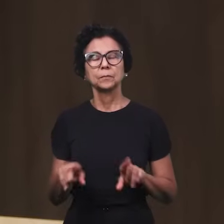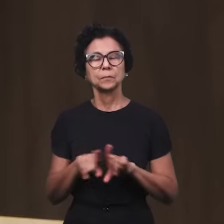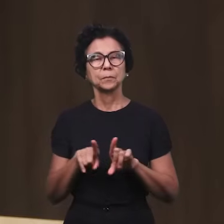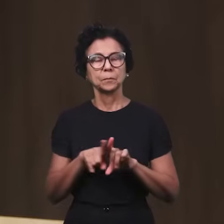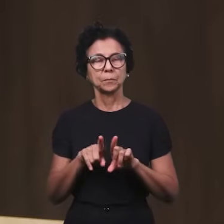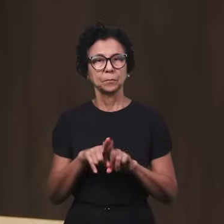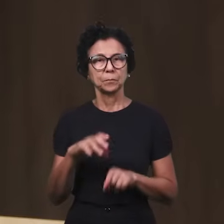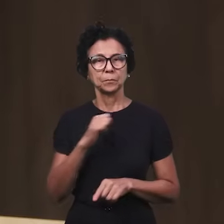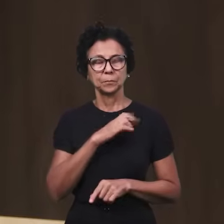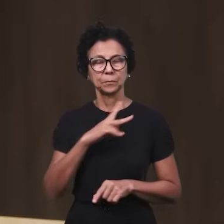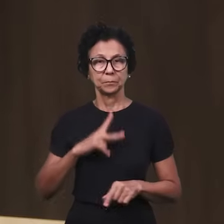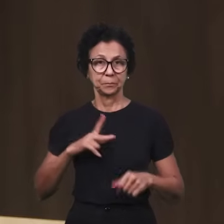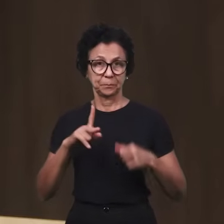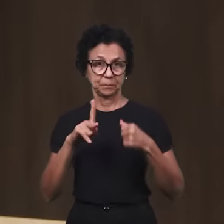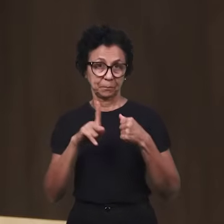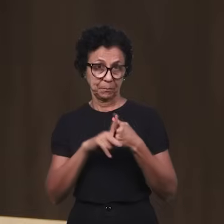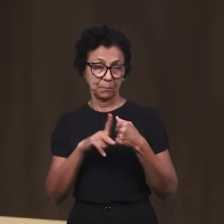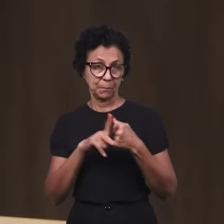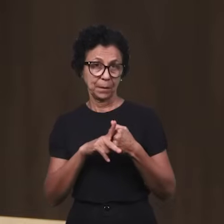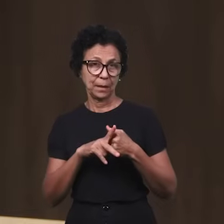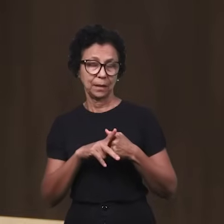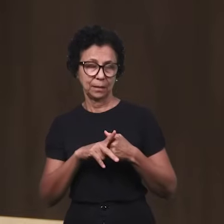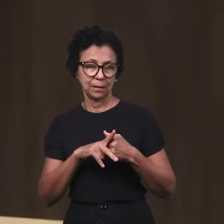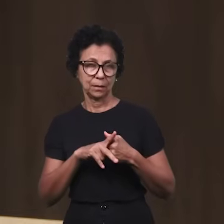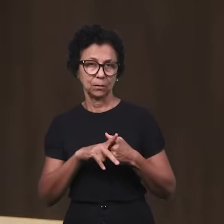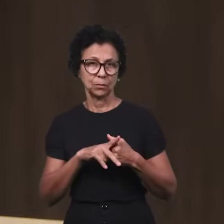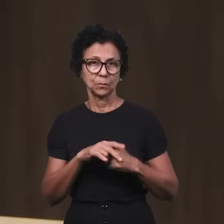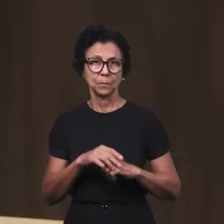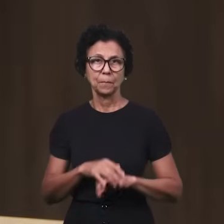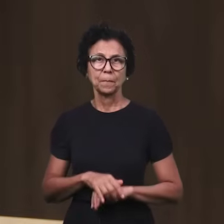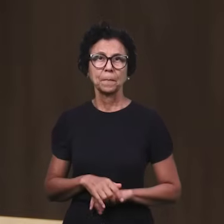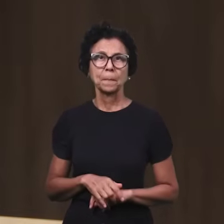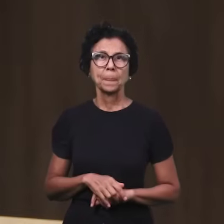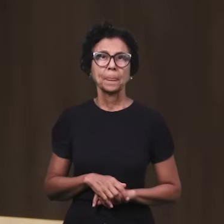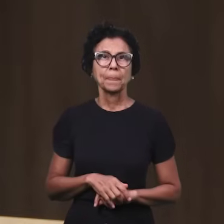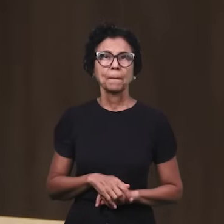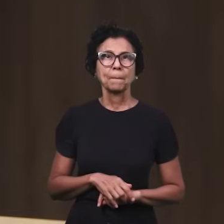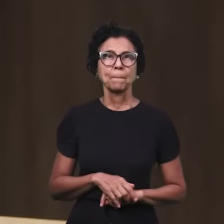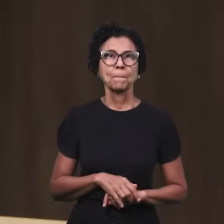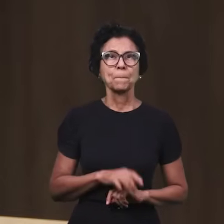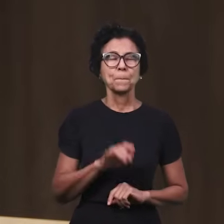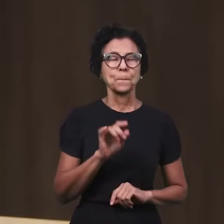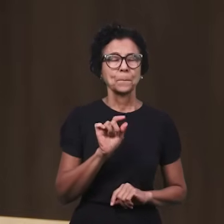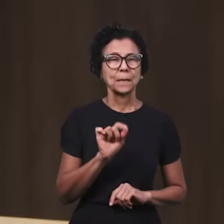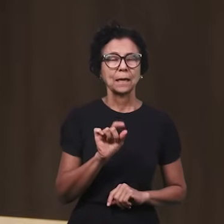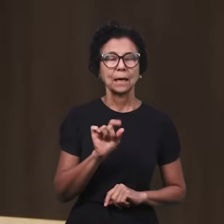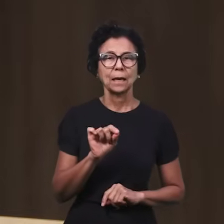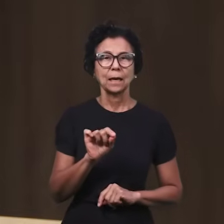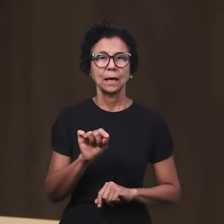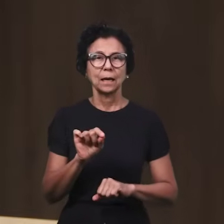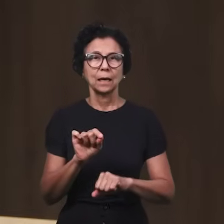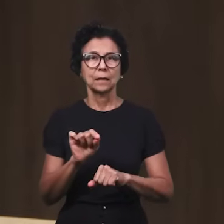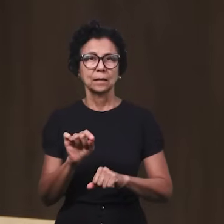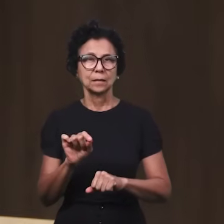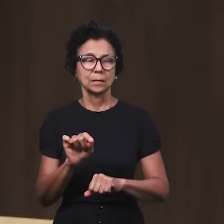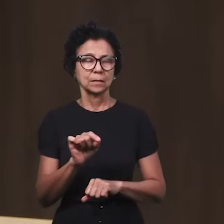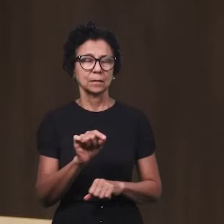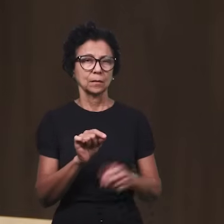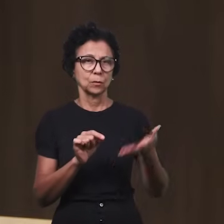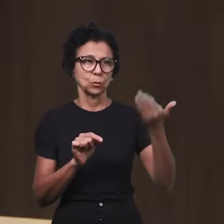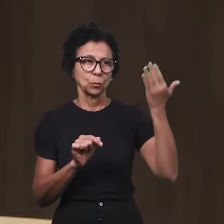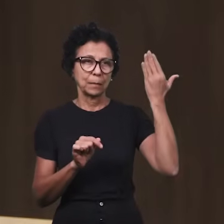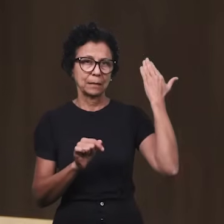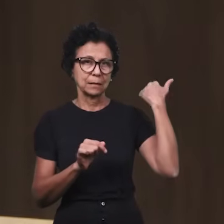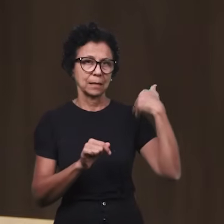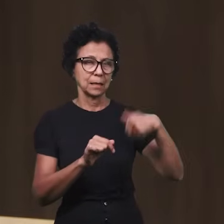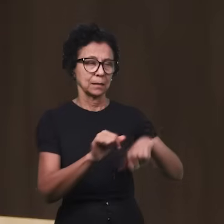E o apóstolo Pedro, quando ele fala sobre isso, voltando só um pouquinho aqui no 4, que essa cultura